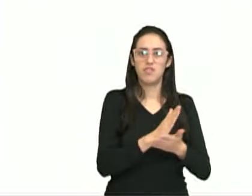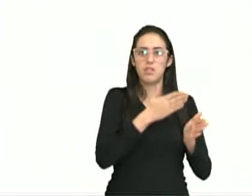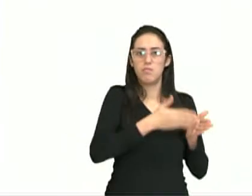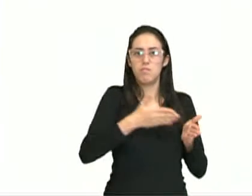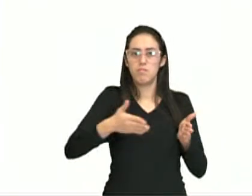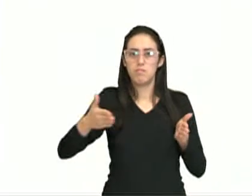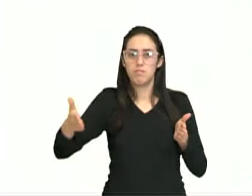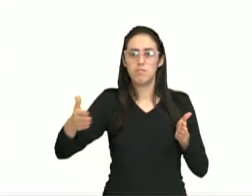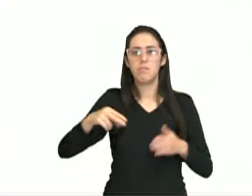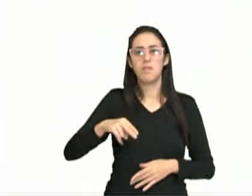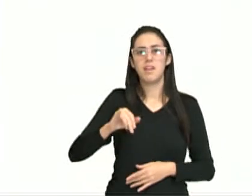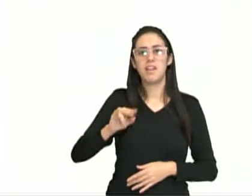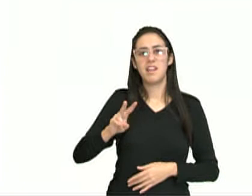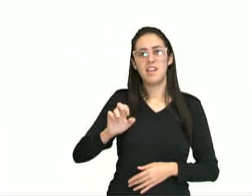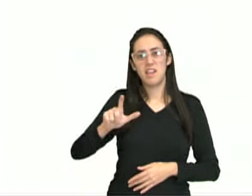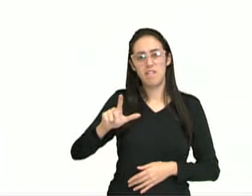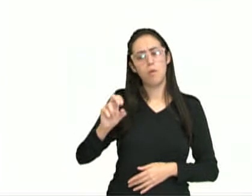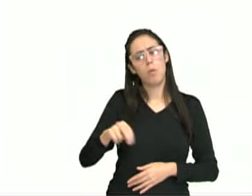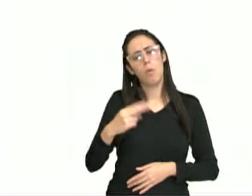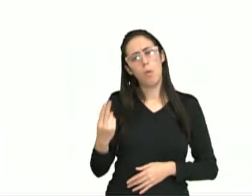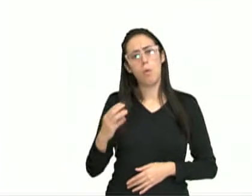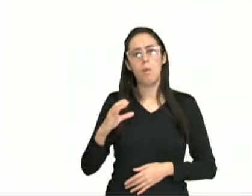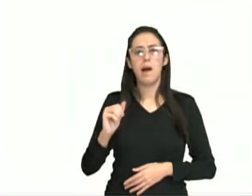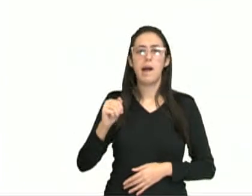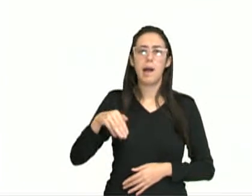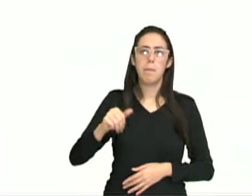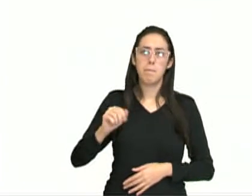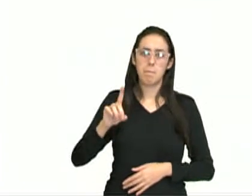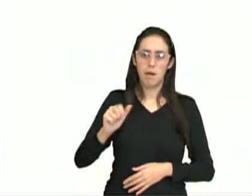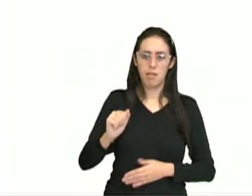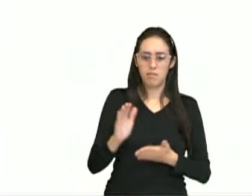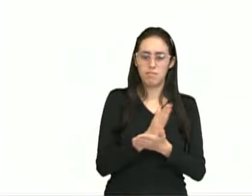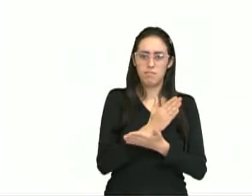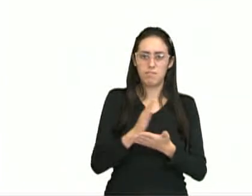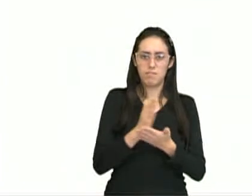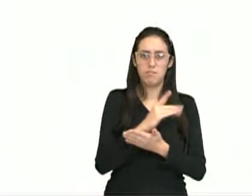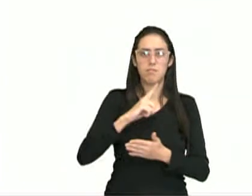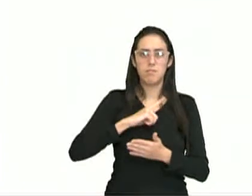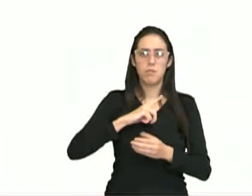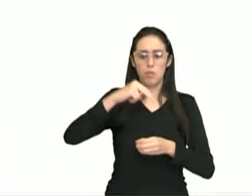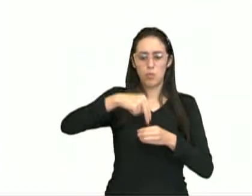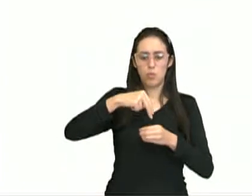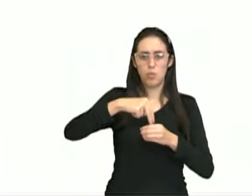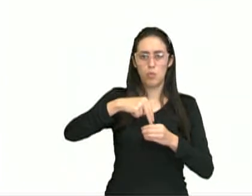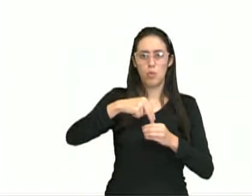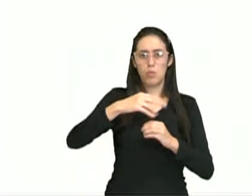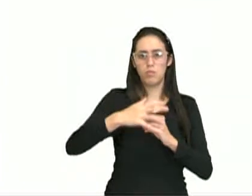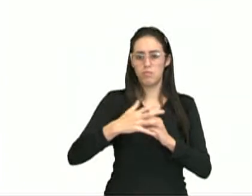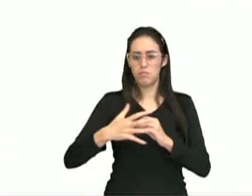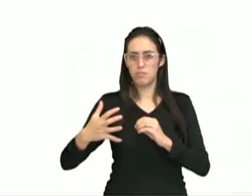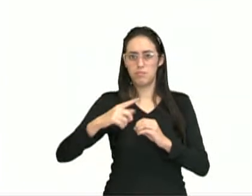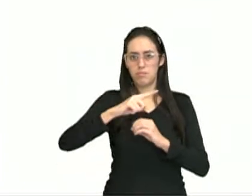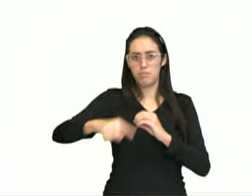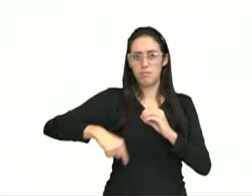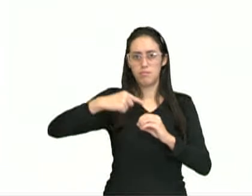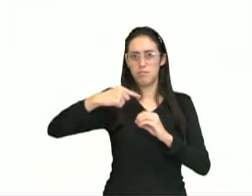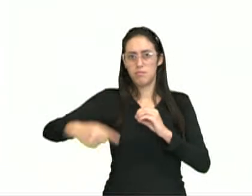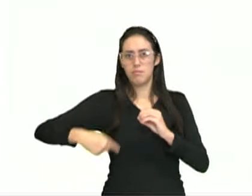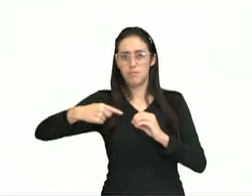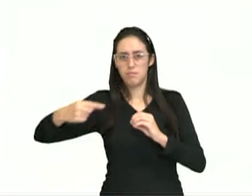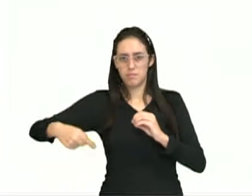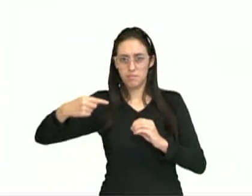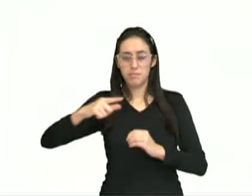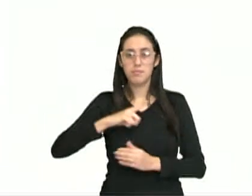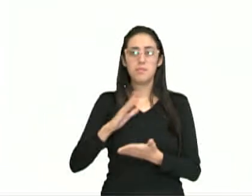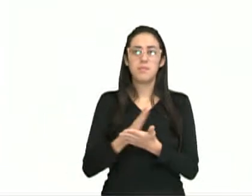ou camadas e subníveis de energia encontrados ao redor do núcleo de um átomo. Então, quando a gente faz a distribuição eletrônica, nós